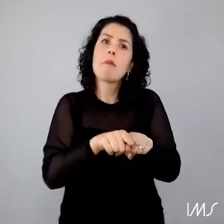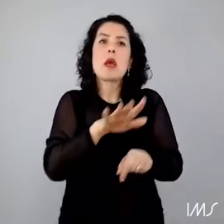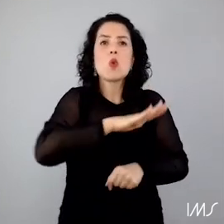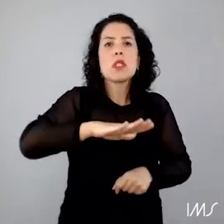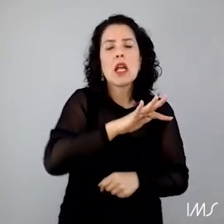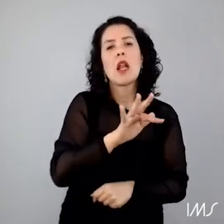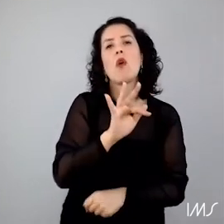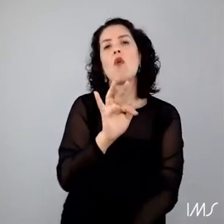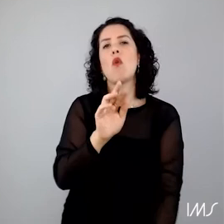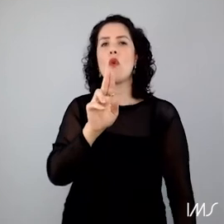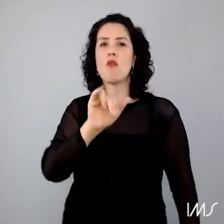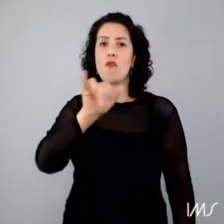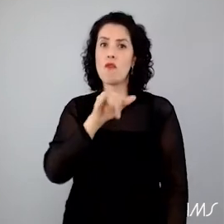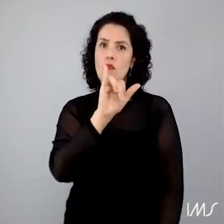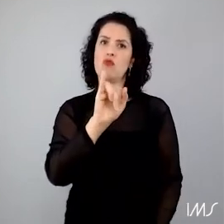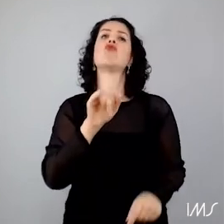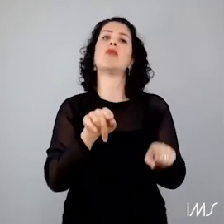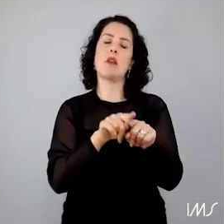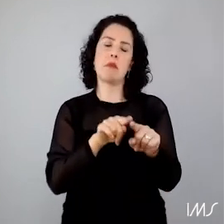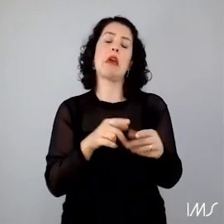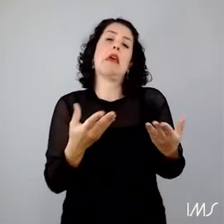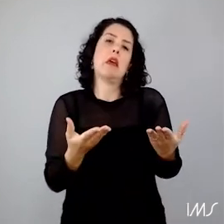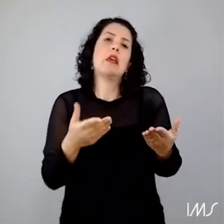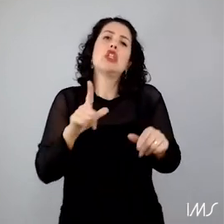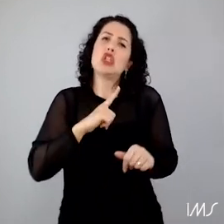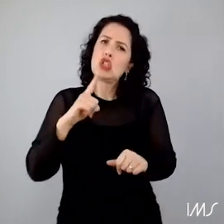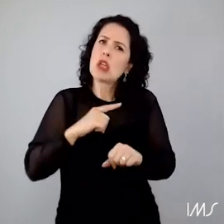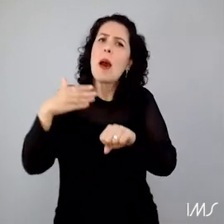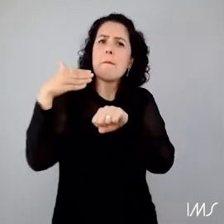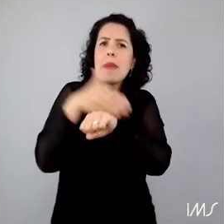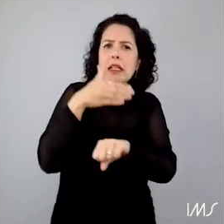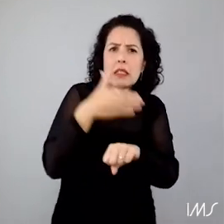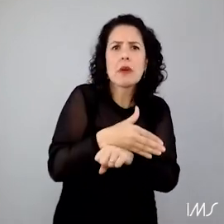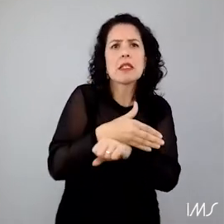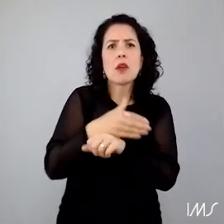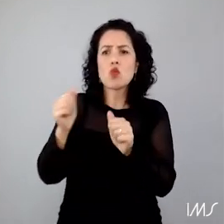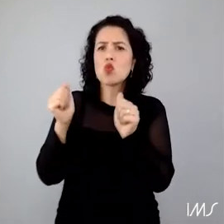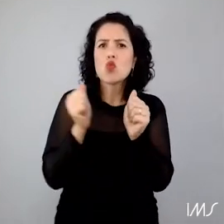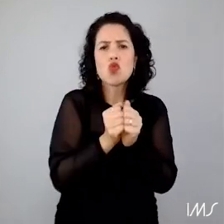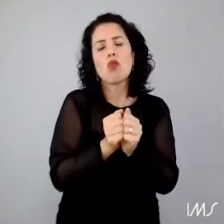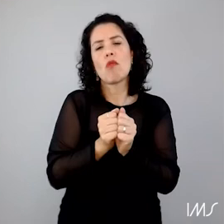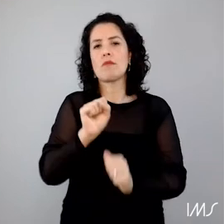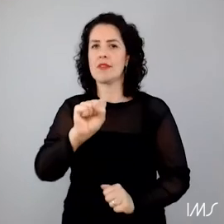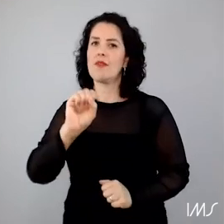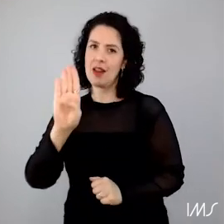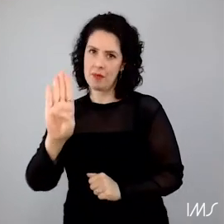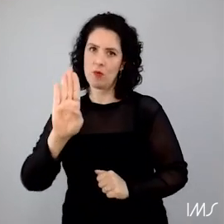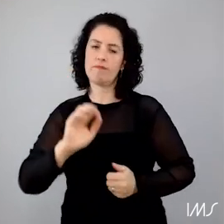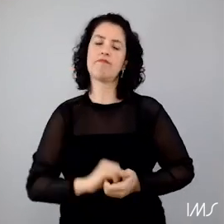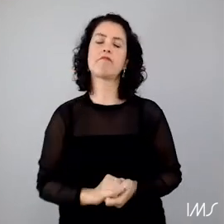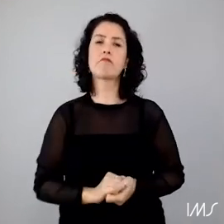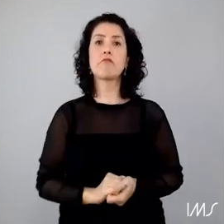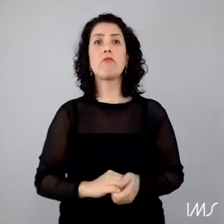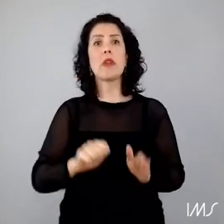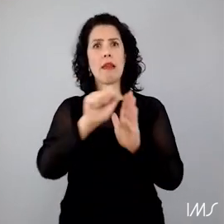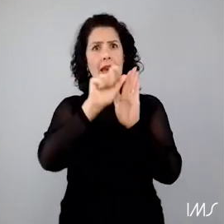Fuji, a Casa Fuji, que vai contar com a participação direta da Stefania Abreu. Naquela